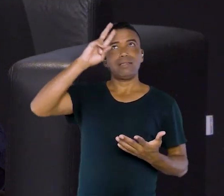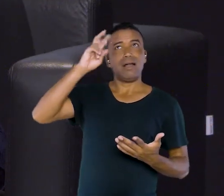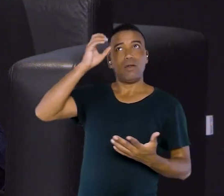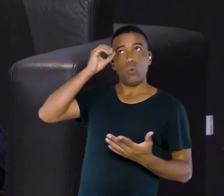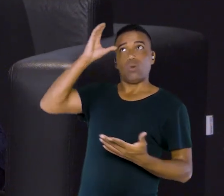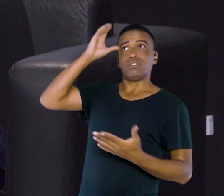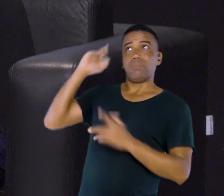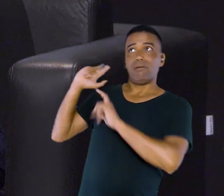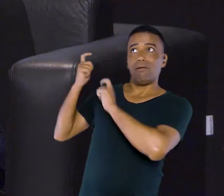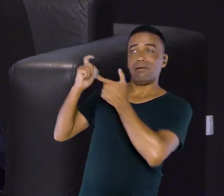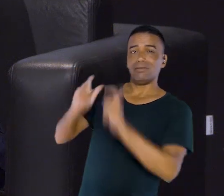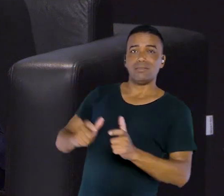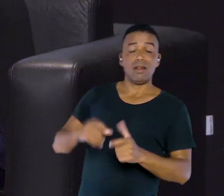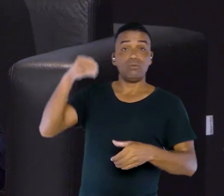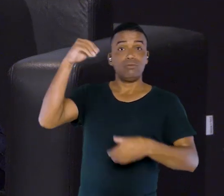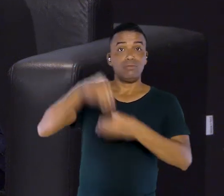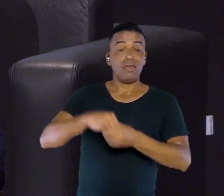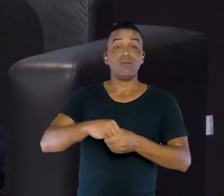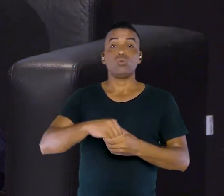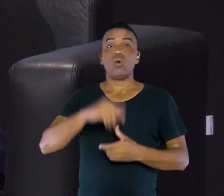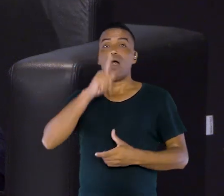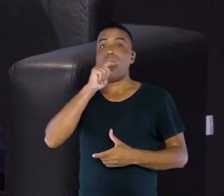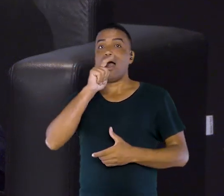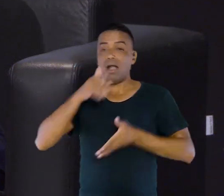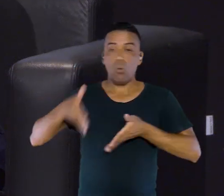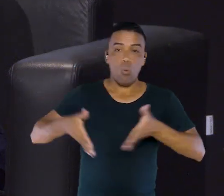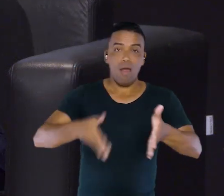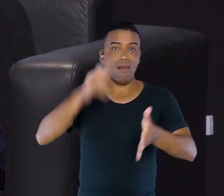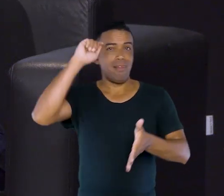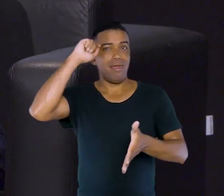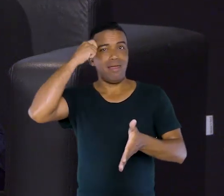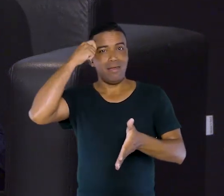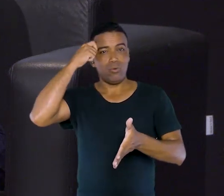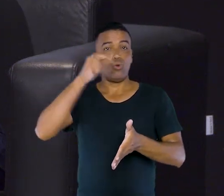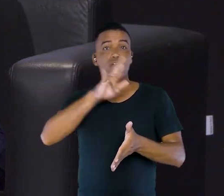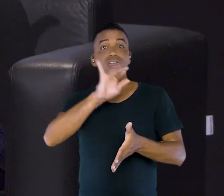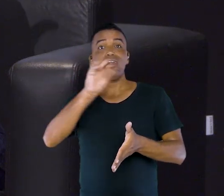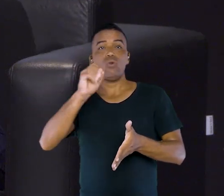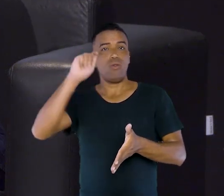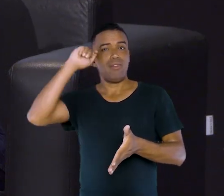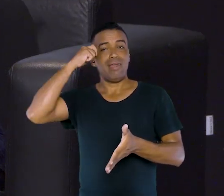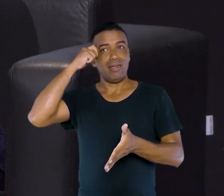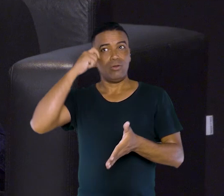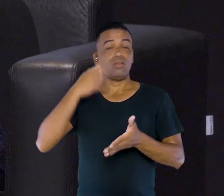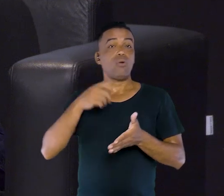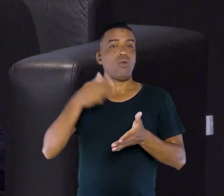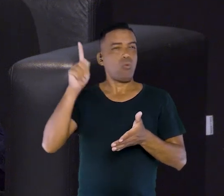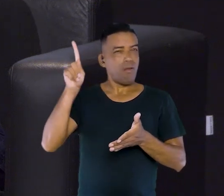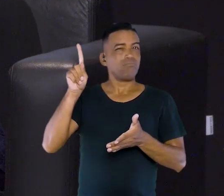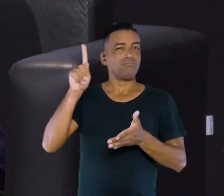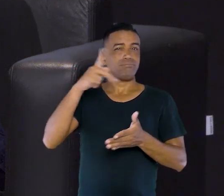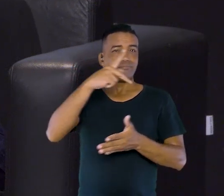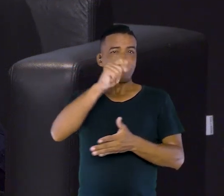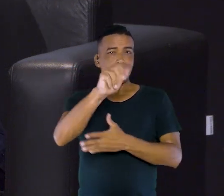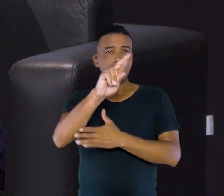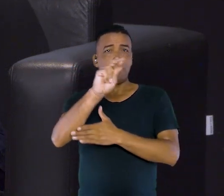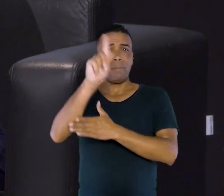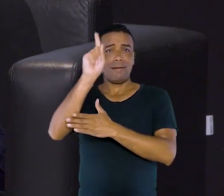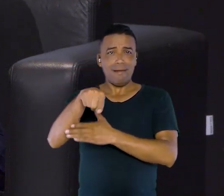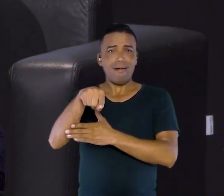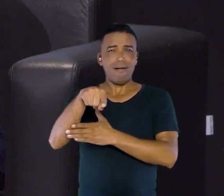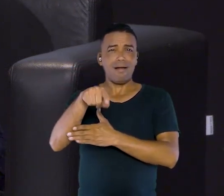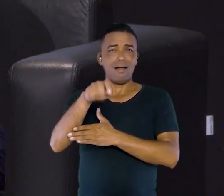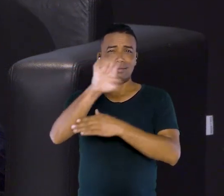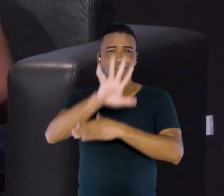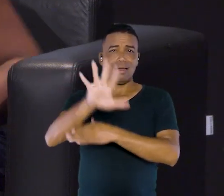maior preocupação hoje dentro do Rio Negro, principalmente, porque às vezes eu tenho, estando no Pará agora, para